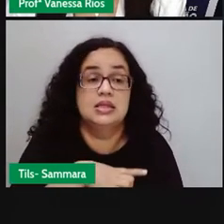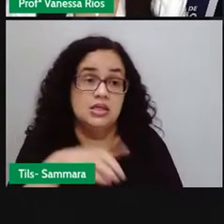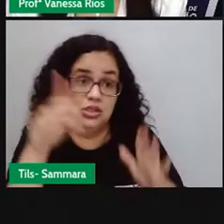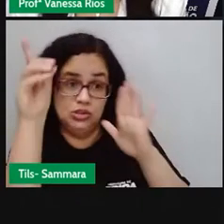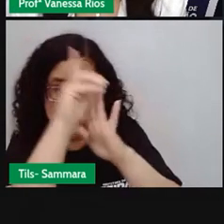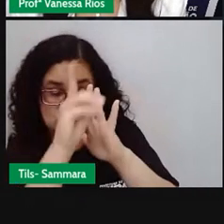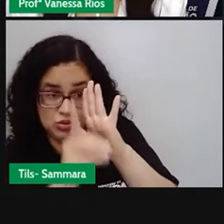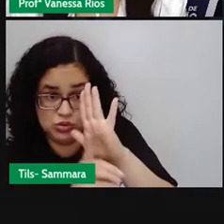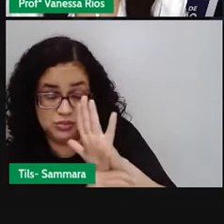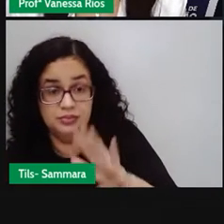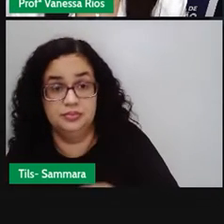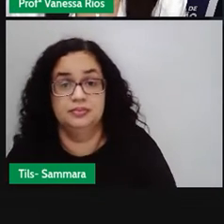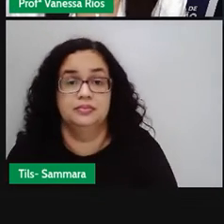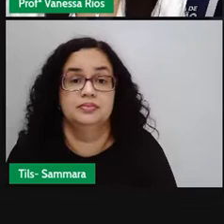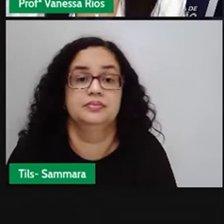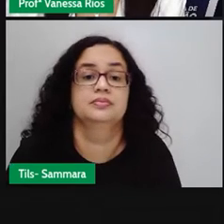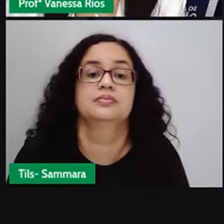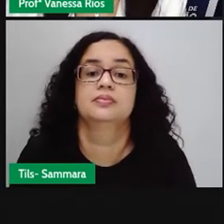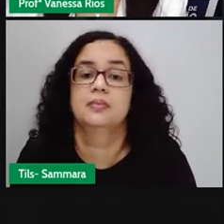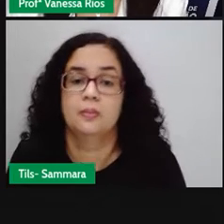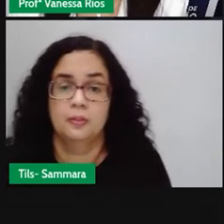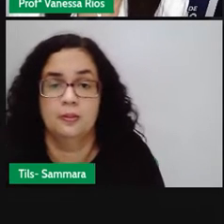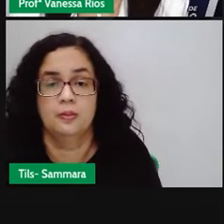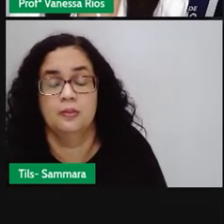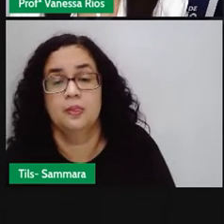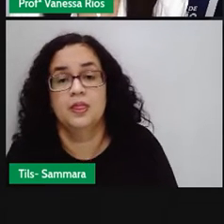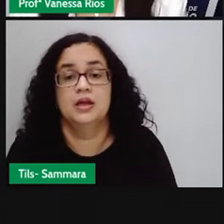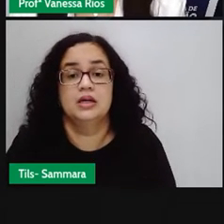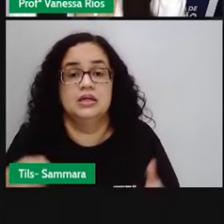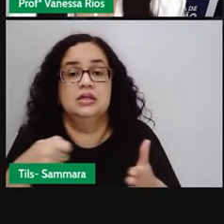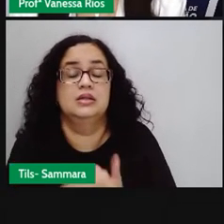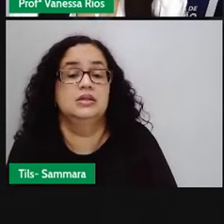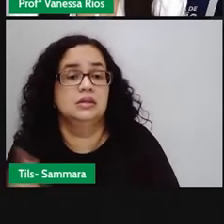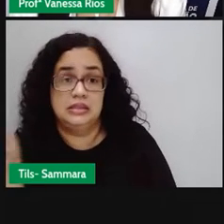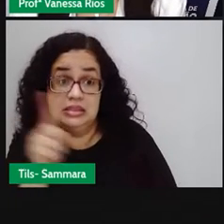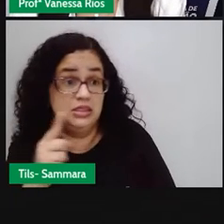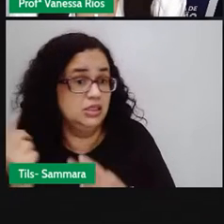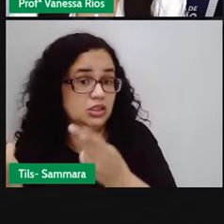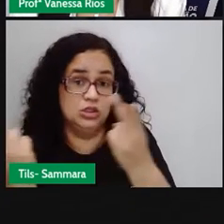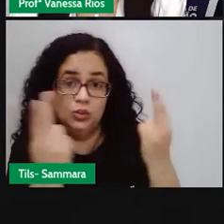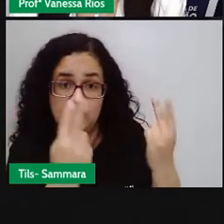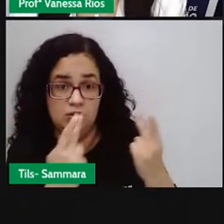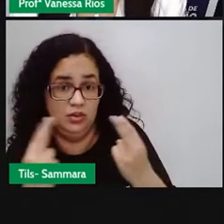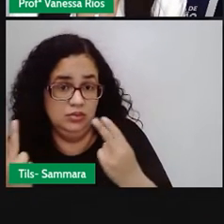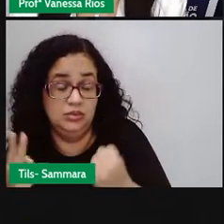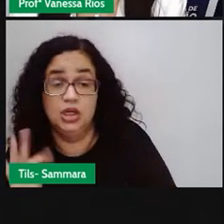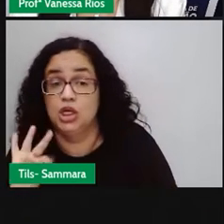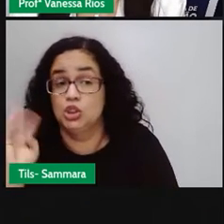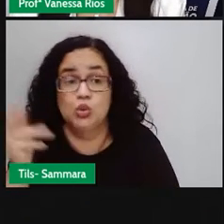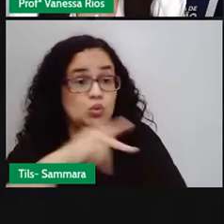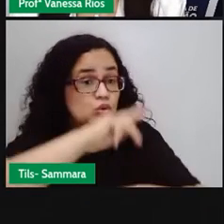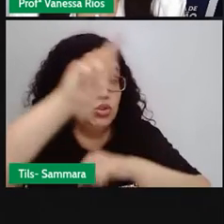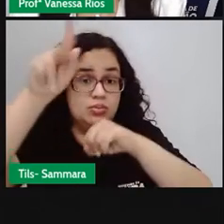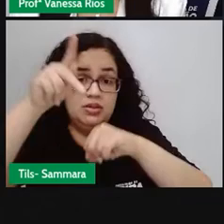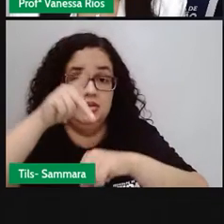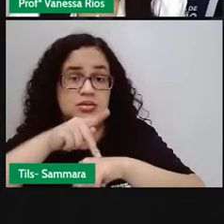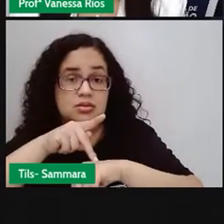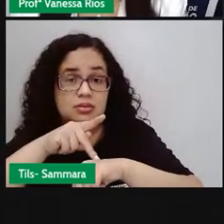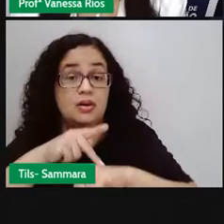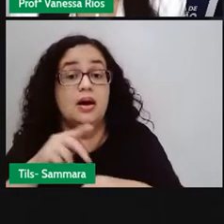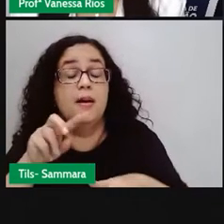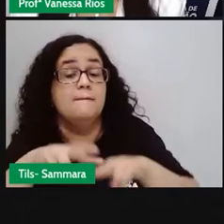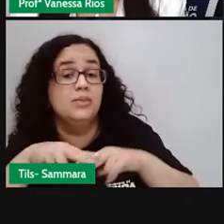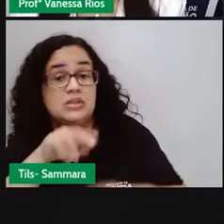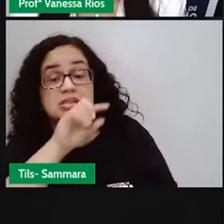direitos garantidos. O exercício da cidadania não é igual em todos os países,